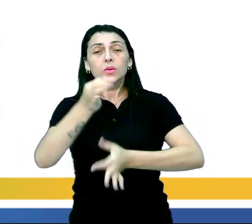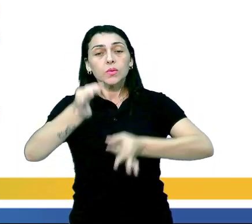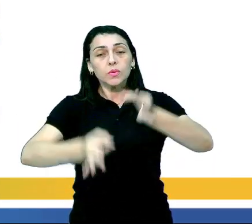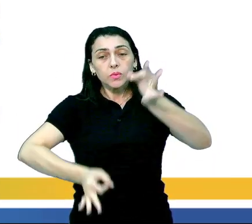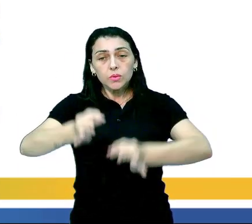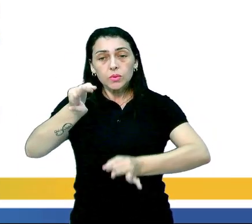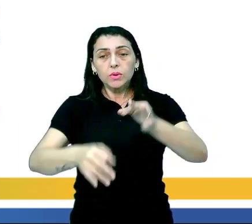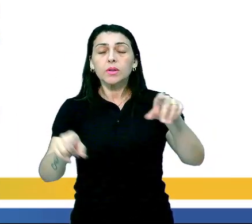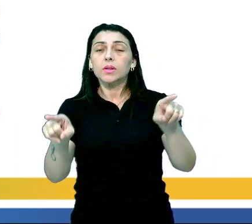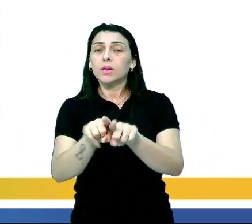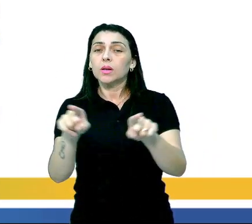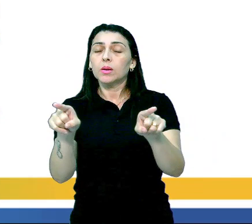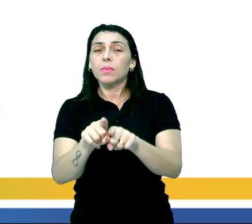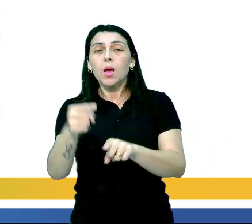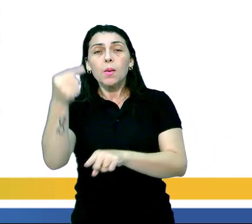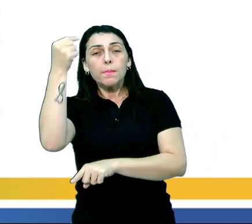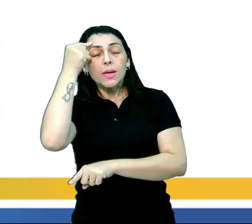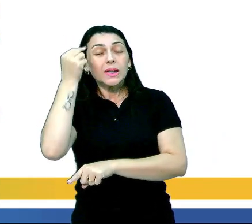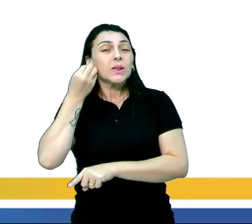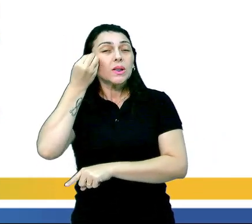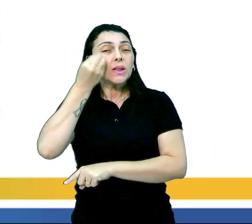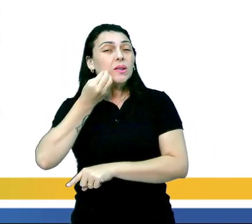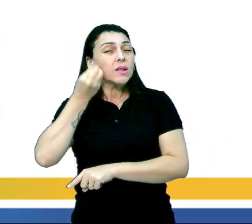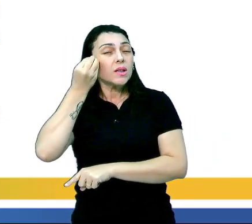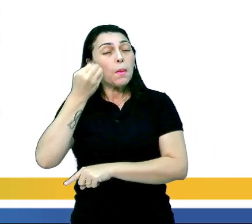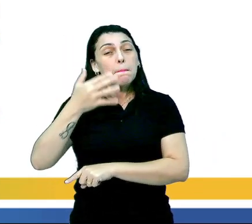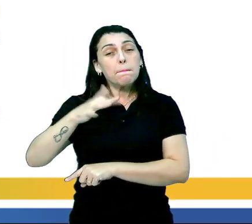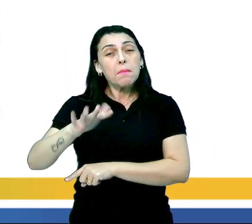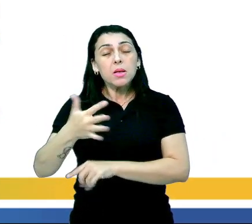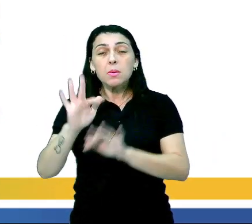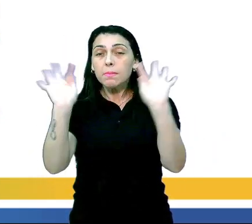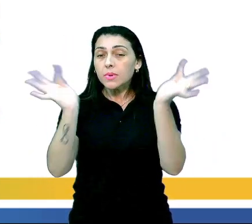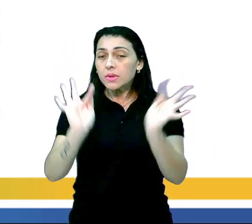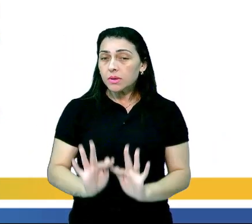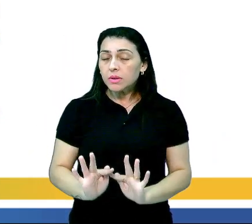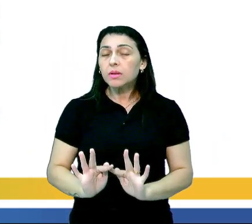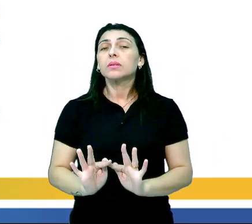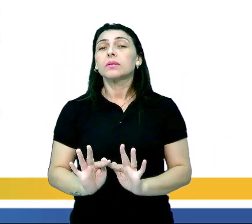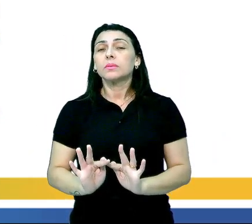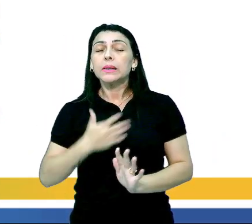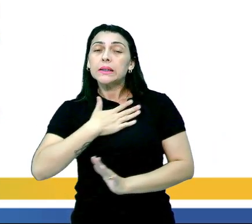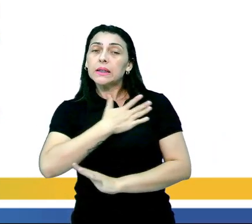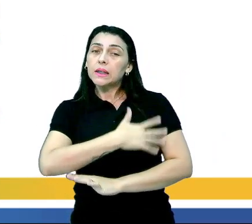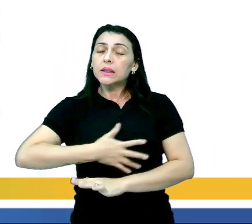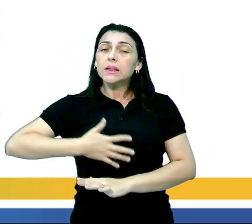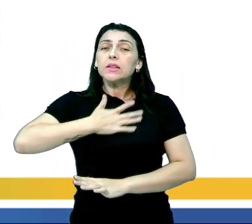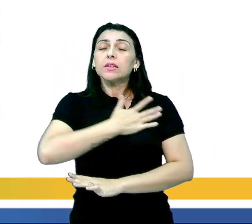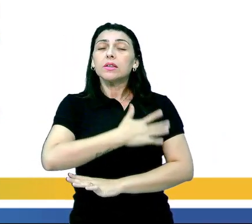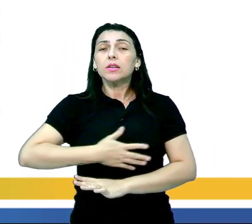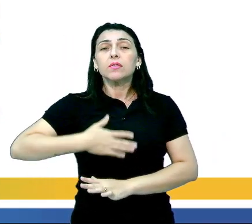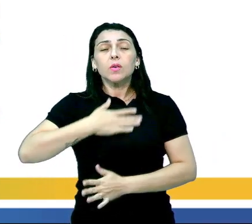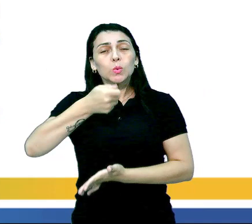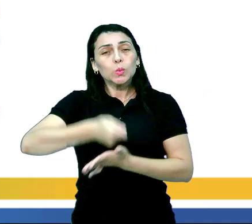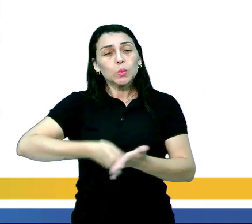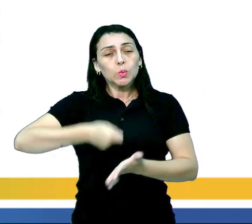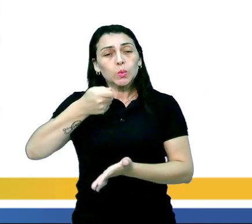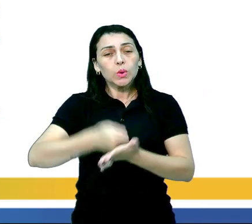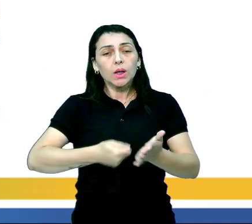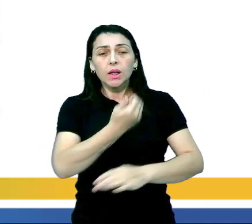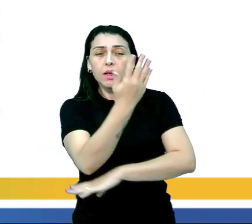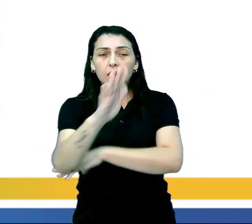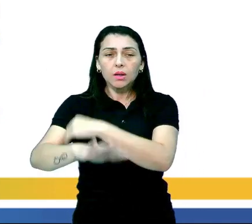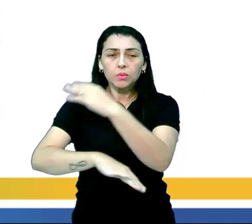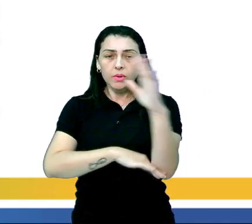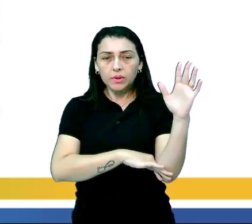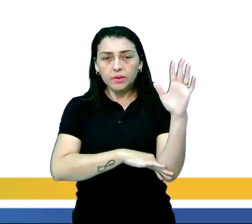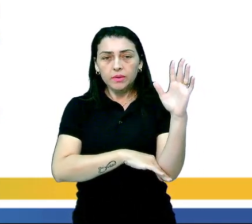jurídicas são, aos seus olhos, tentativas mais ou menos felizes para satisfazer os rigores desta